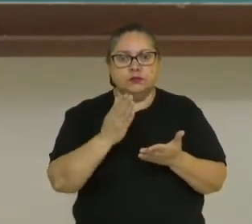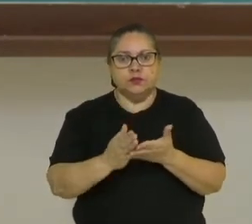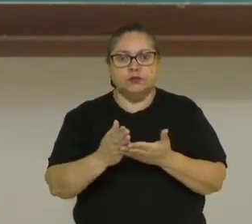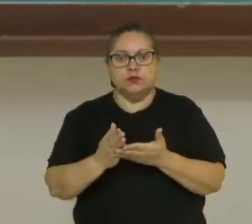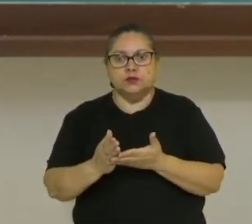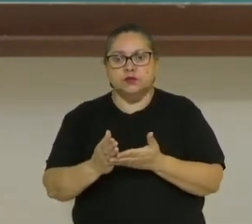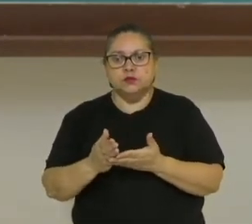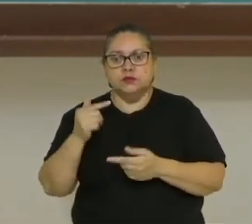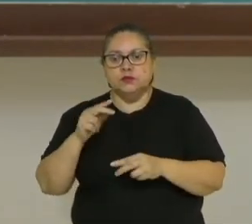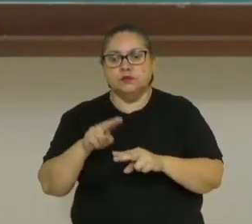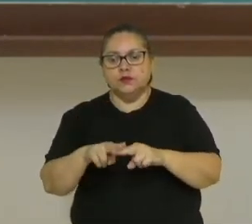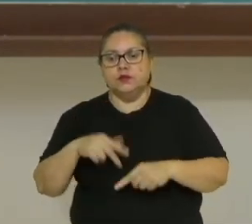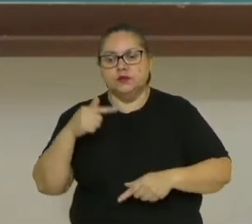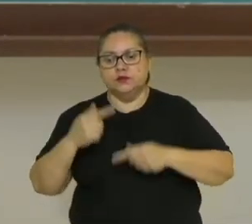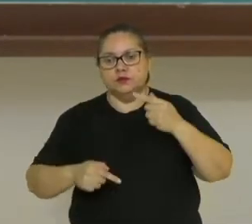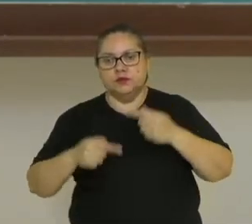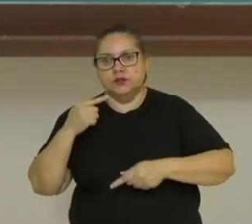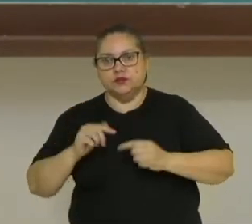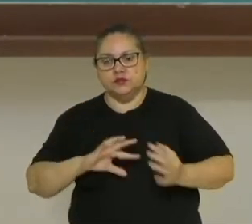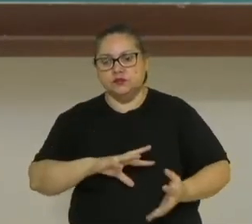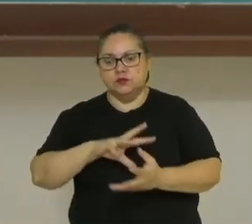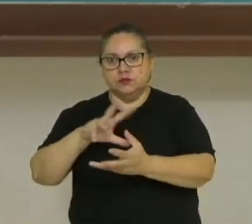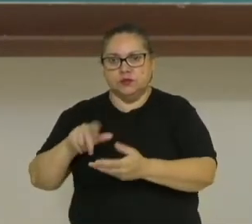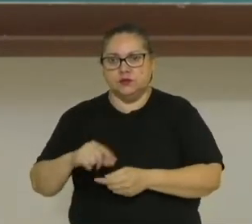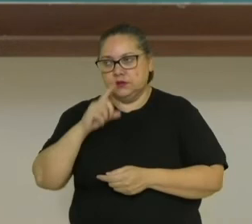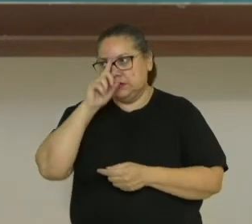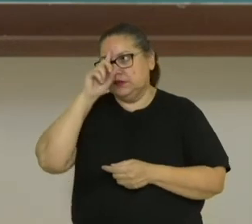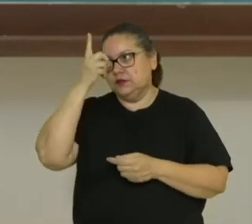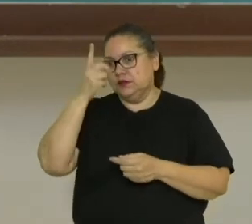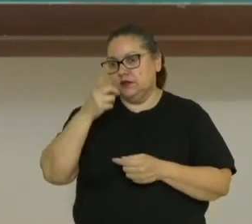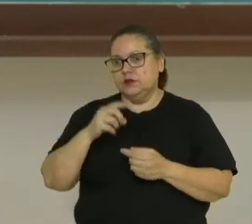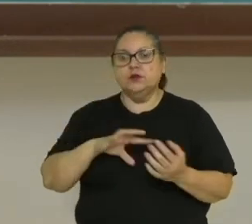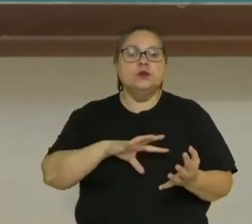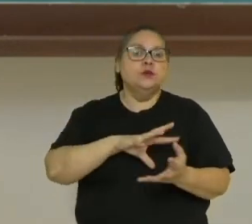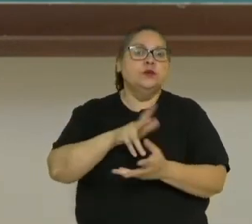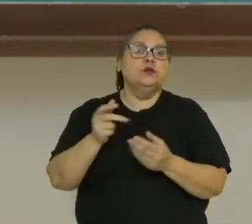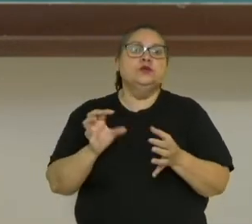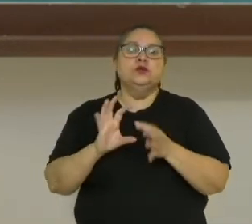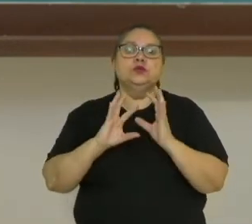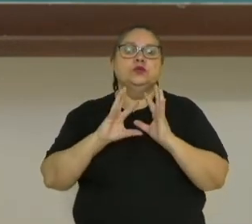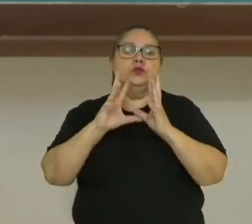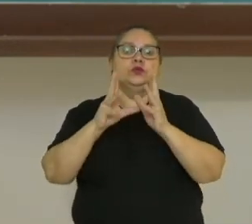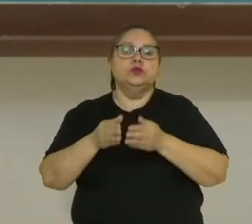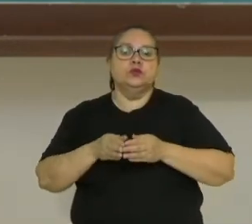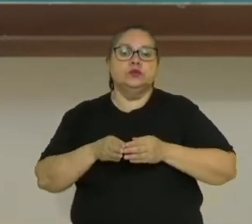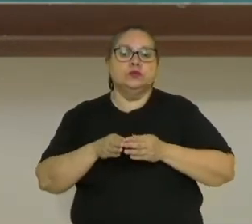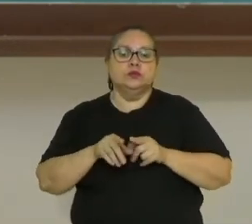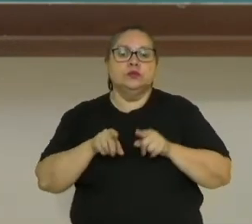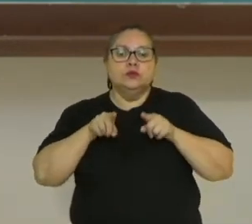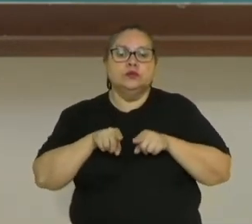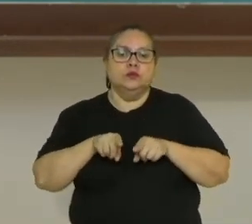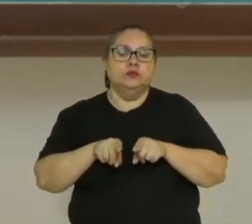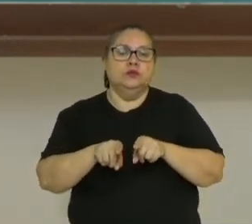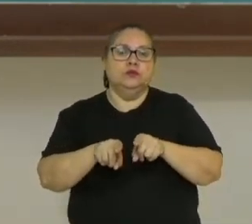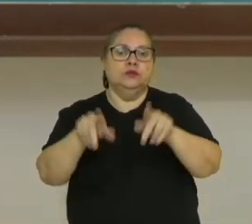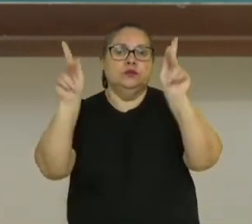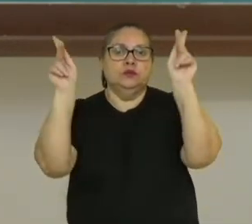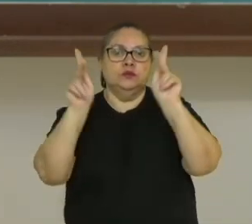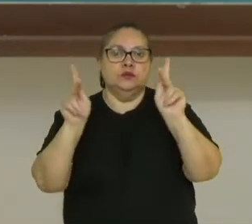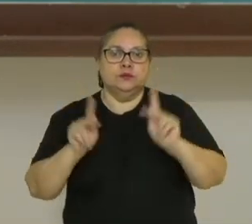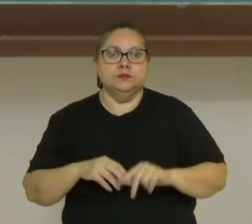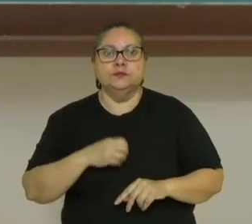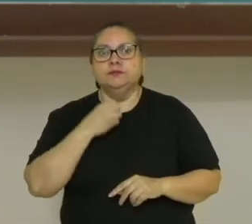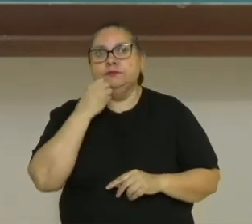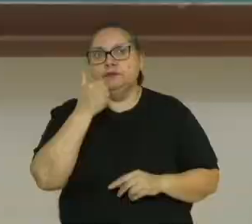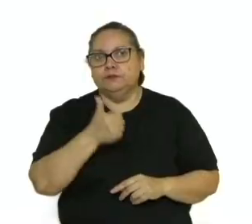às políticas globalistas, né? Aquela ideia do mundo todo caminhando pacificamente. Bem,